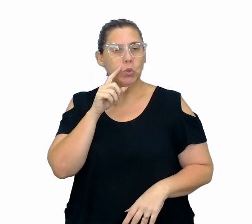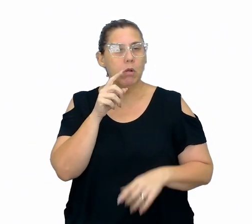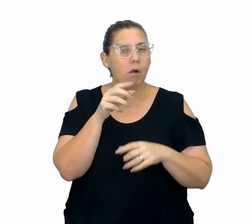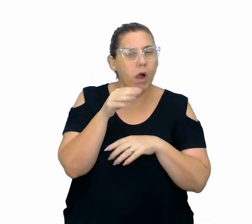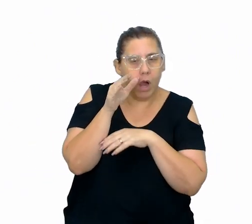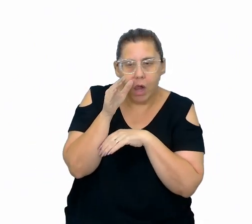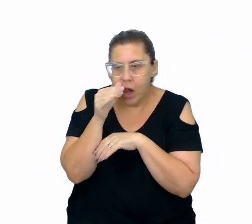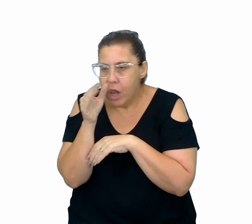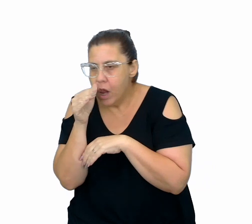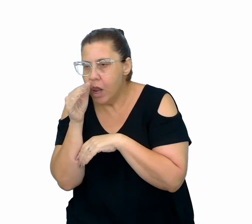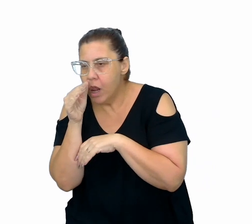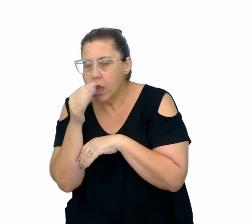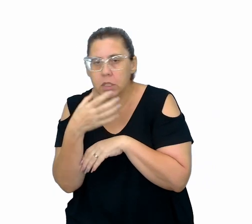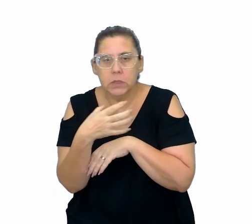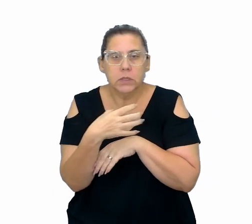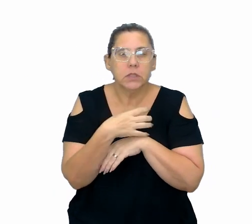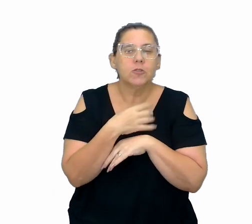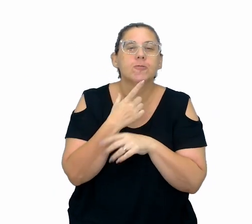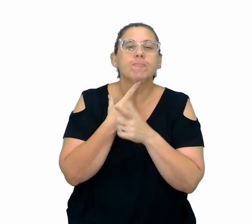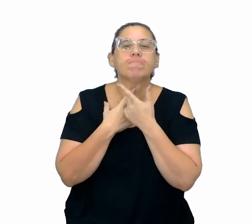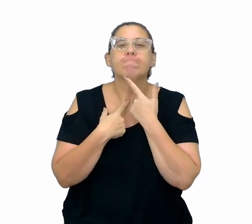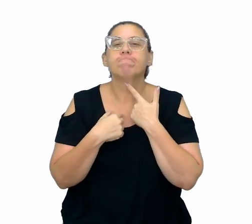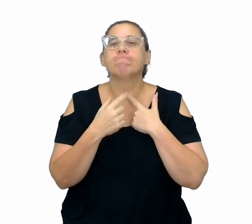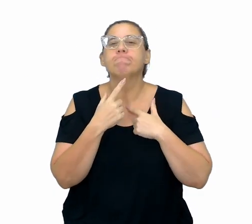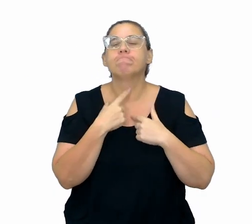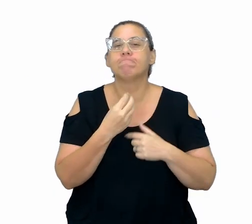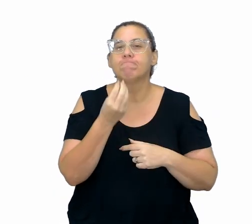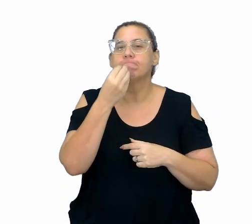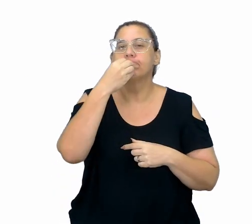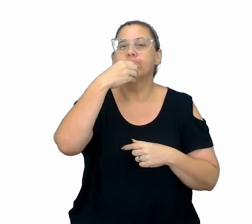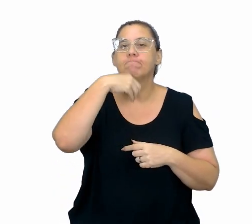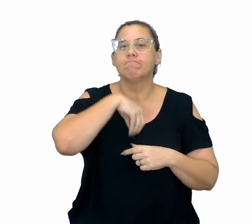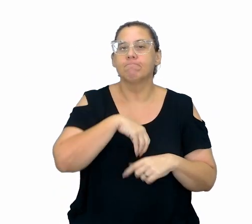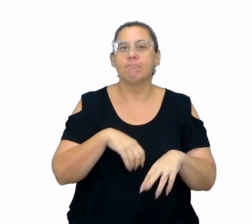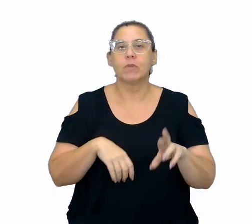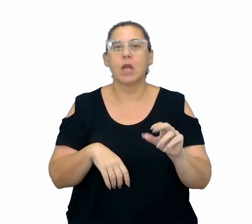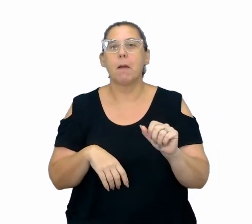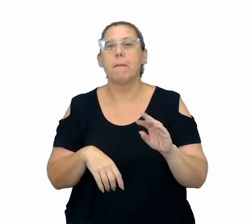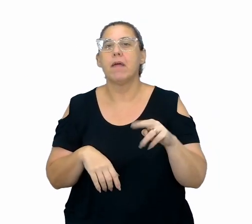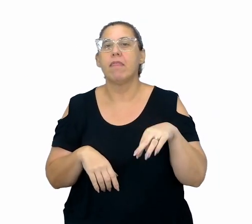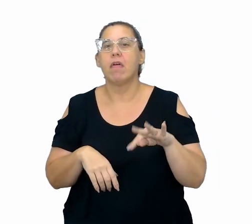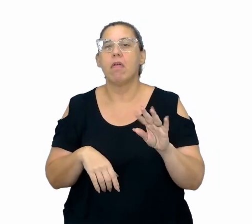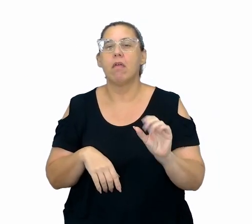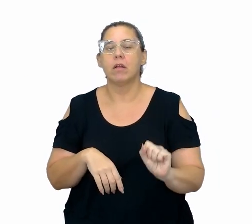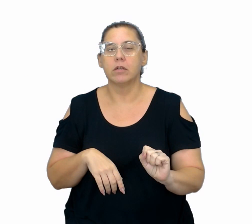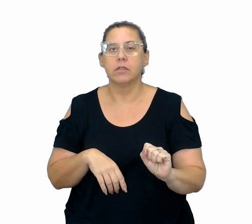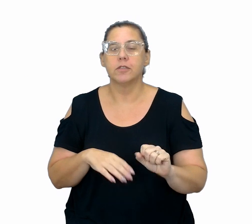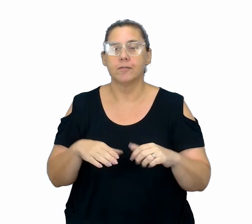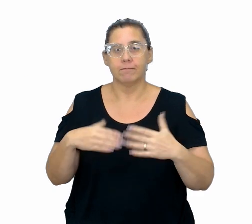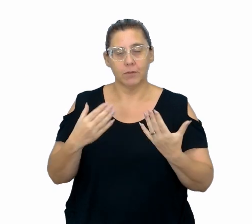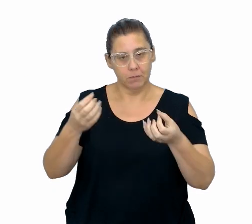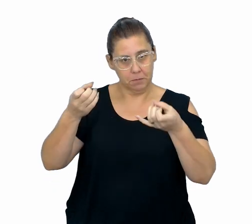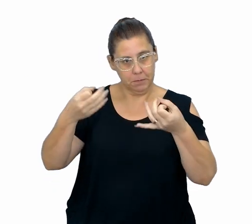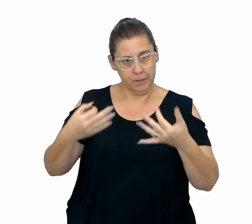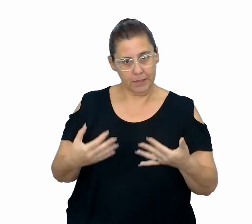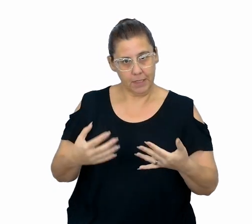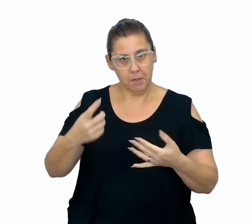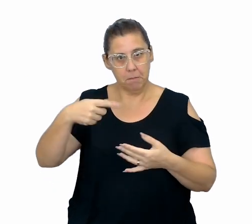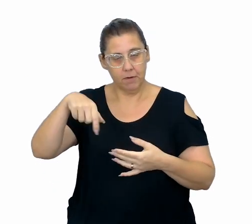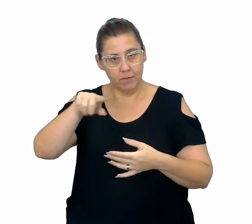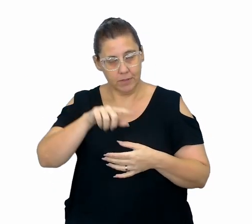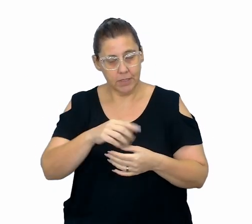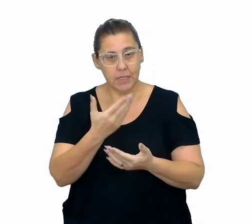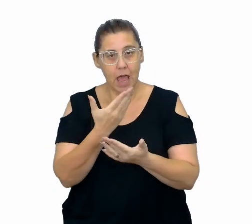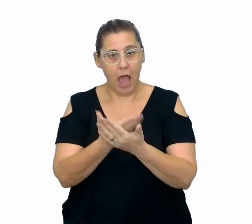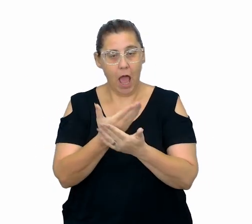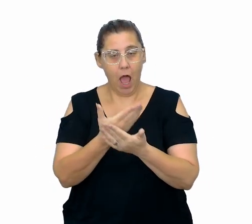ela sentiu um enorme desejo de provar rabanetes. Como comentei para vocês na